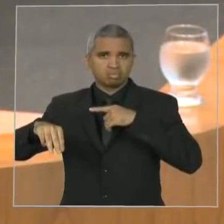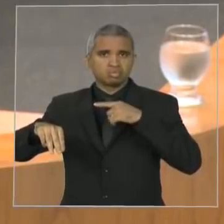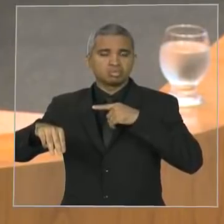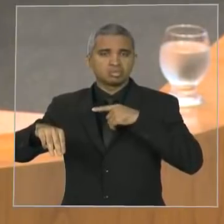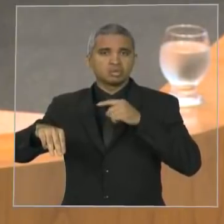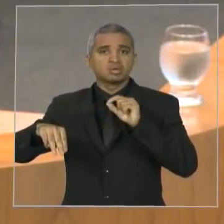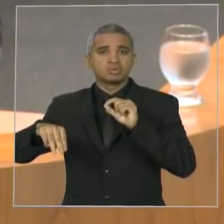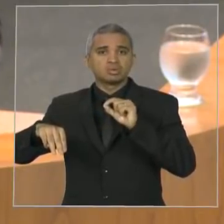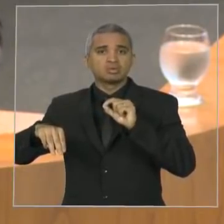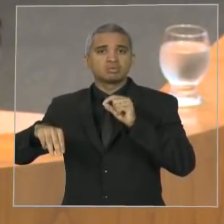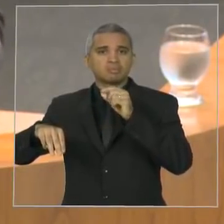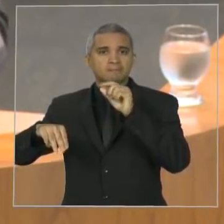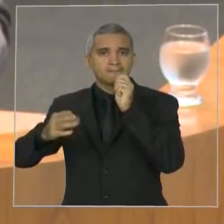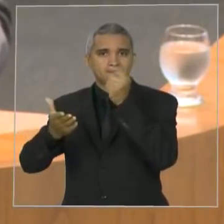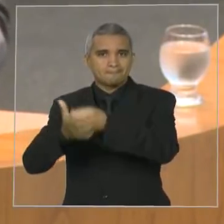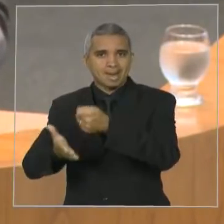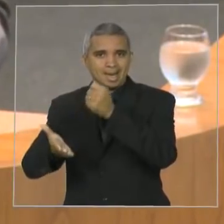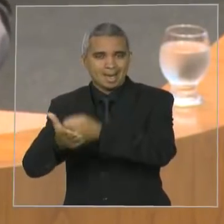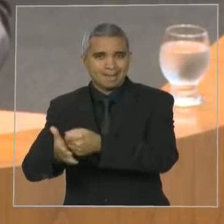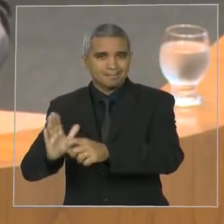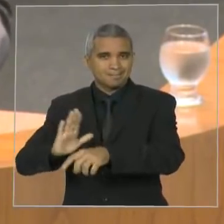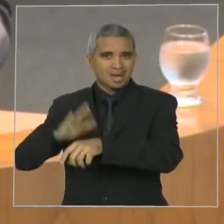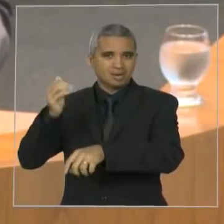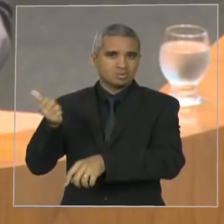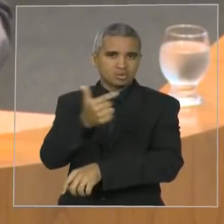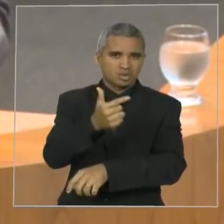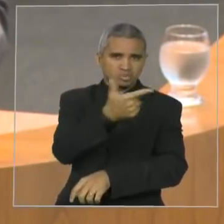como tem na educação, como tem